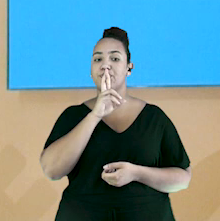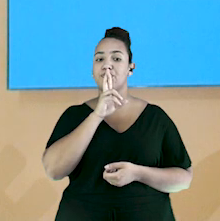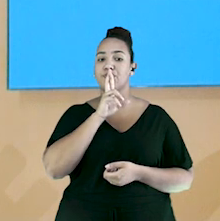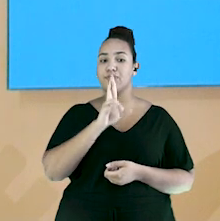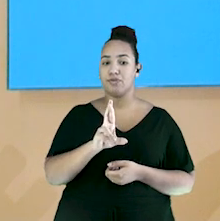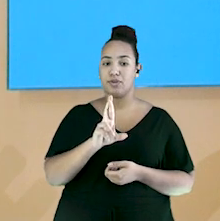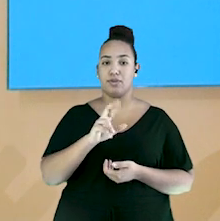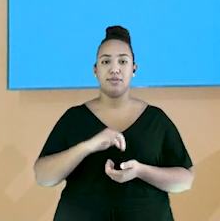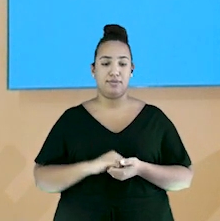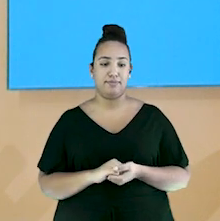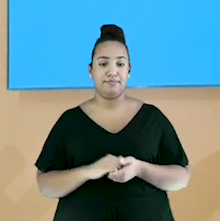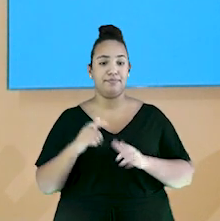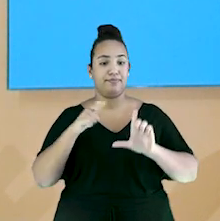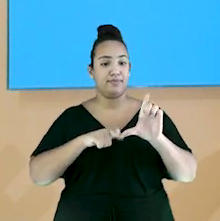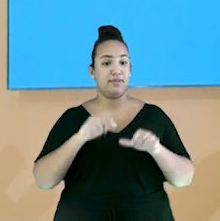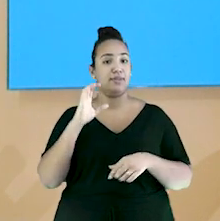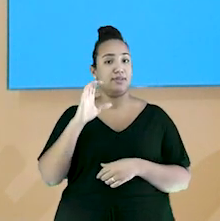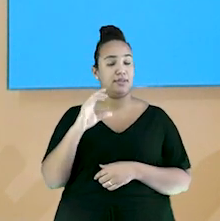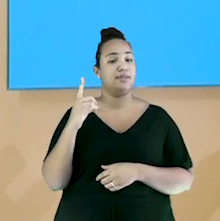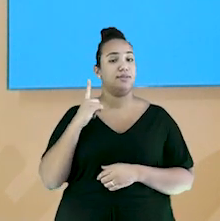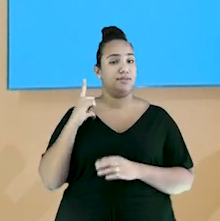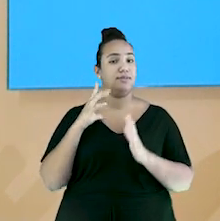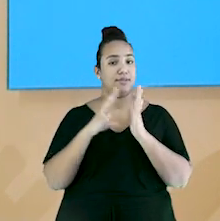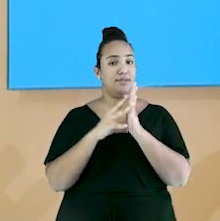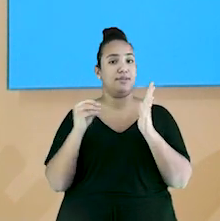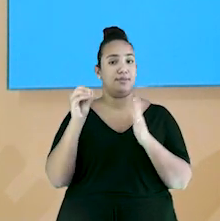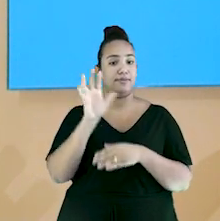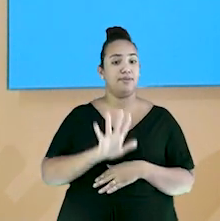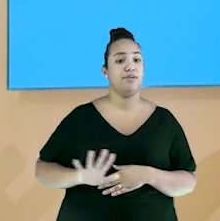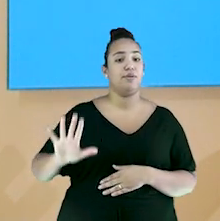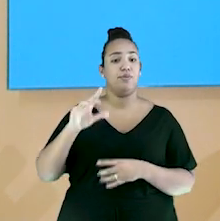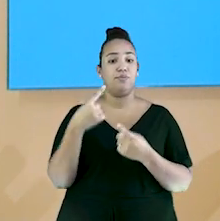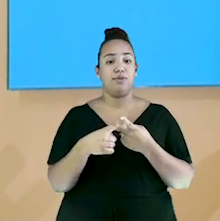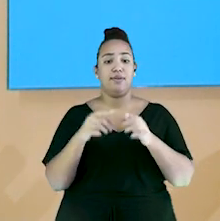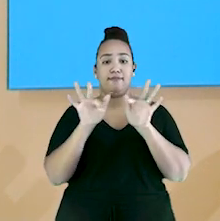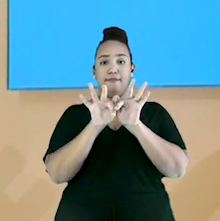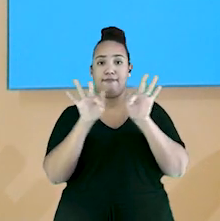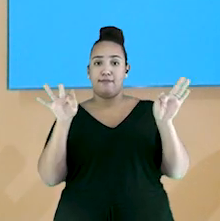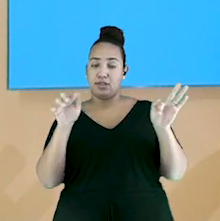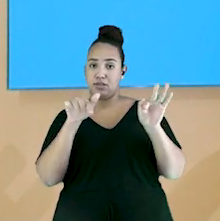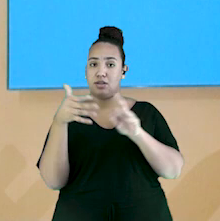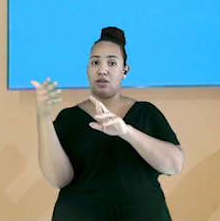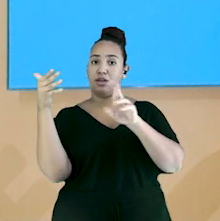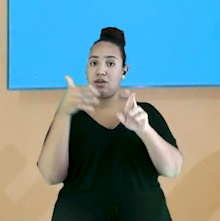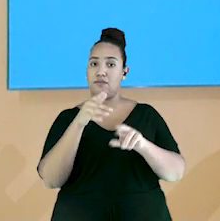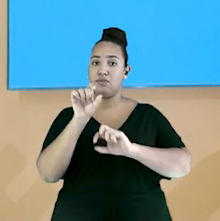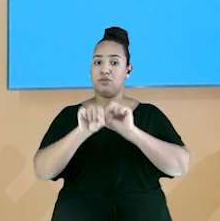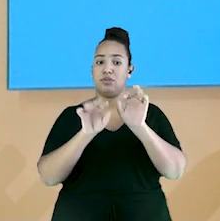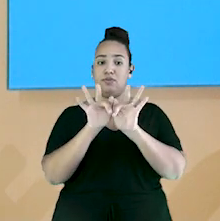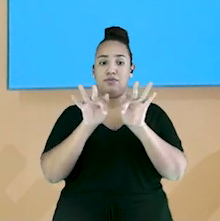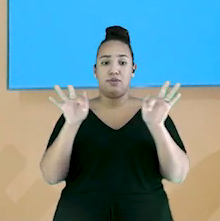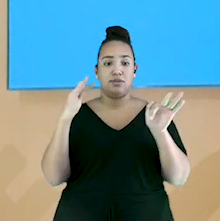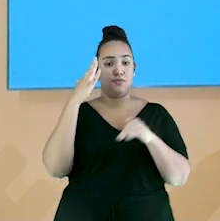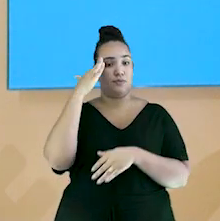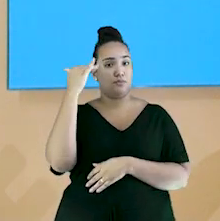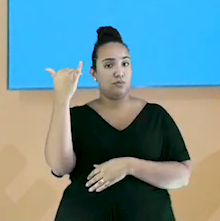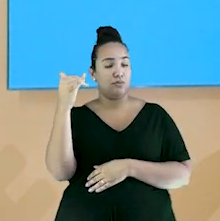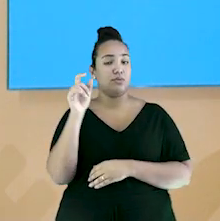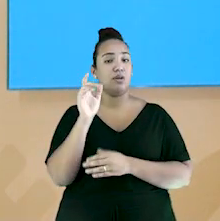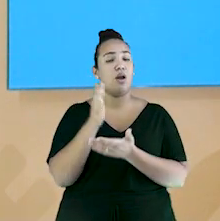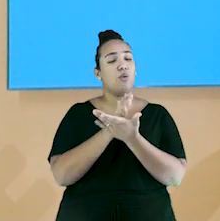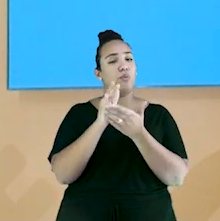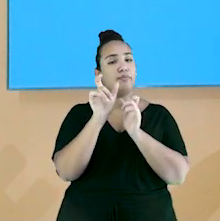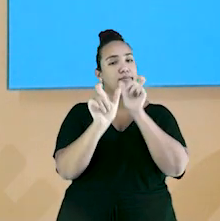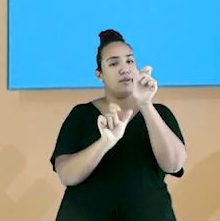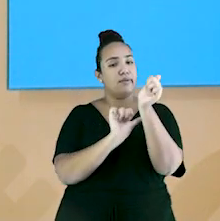Resposta da questão 3, letra C. Existe intertextualidade, pois a frase faz referência a um famoso provérbio, alterando